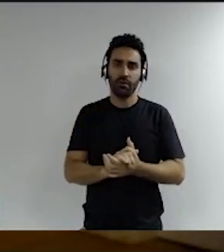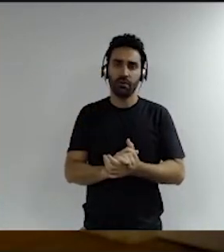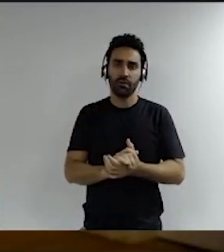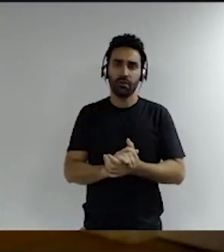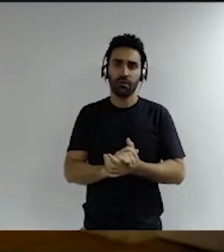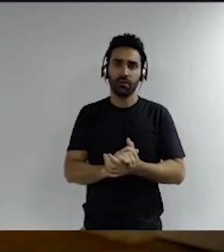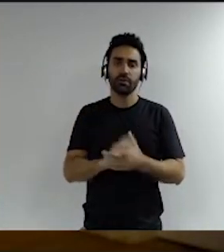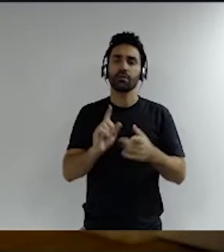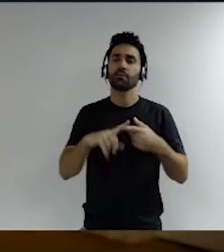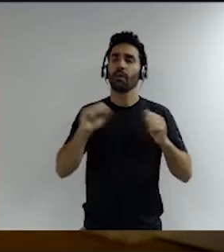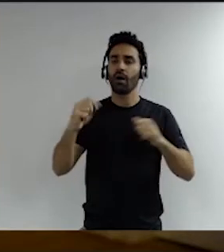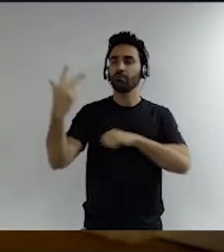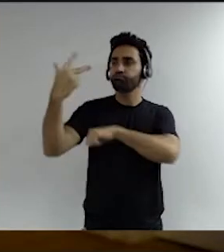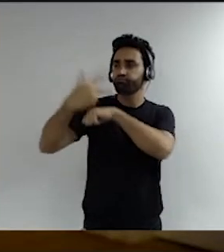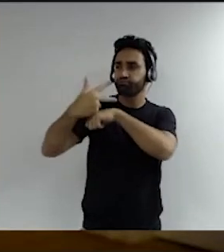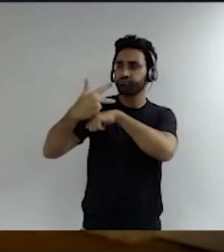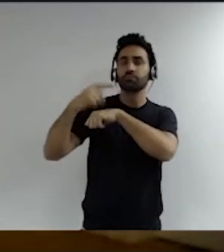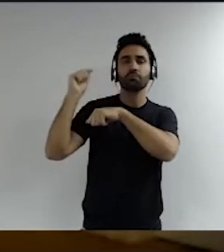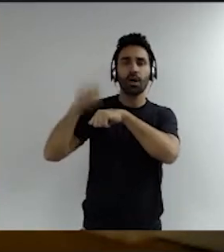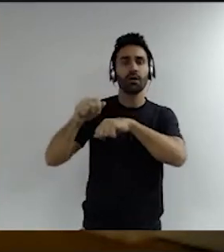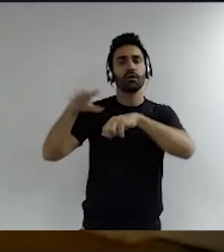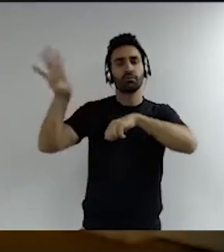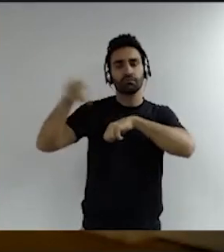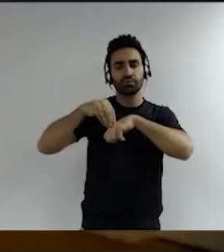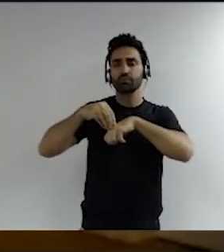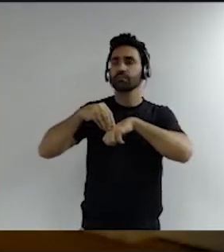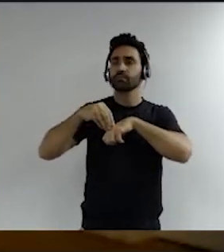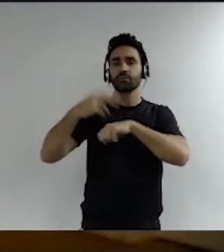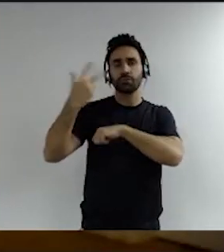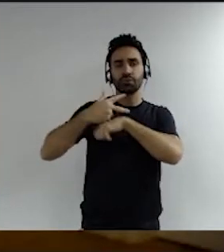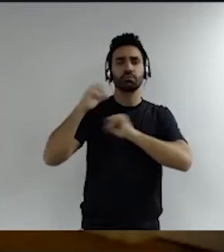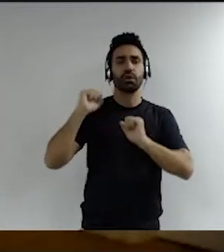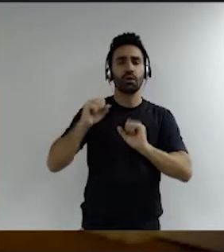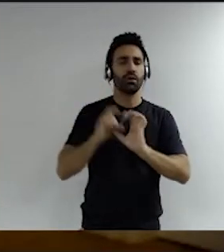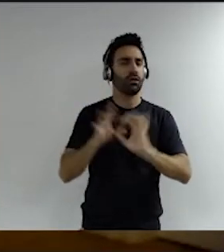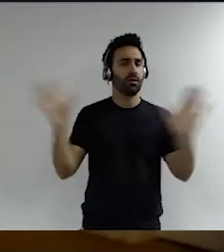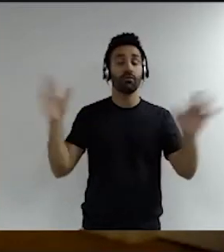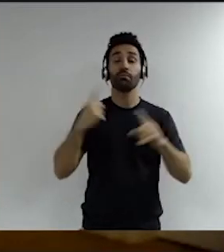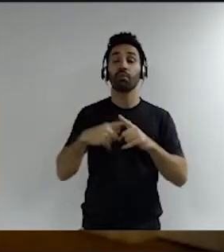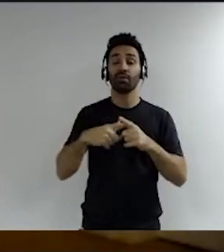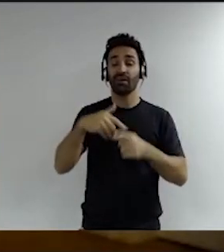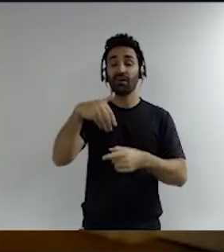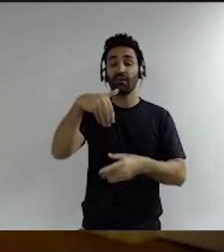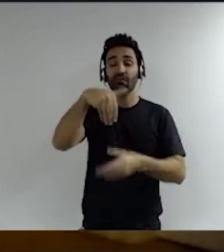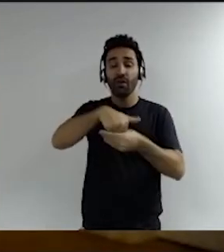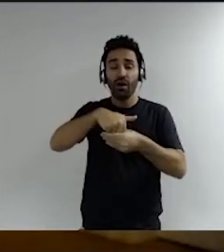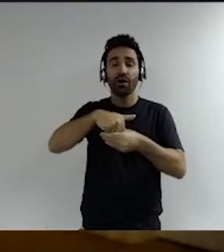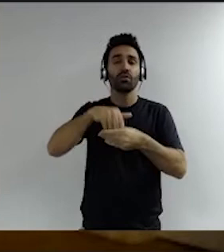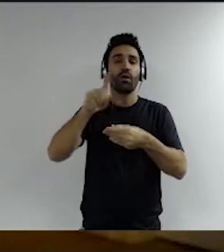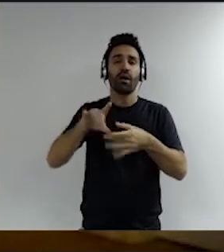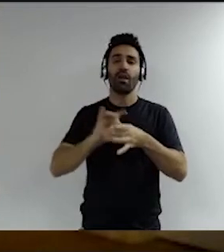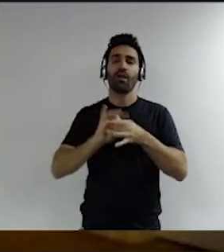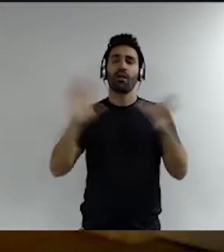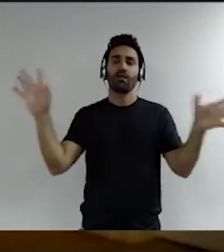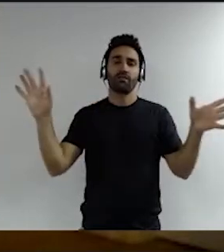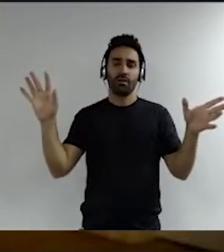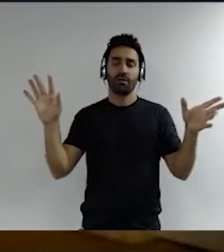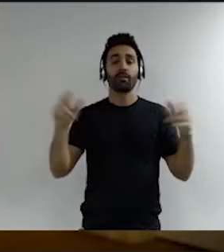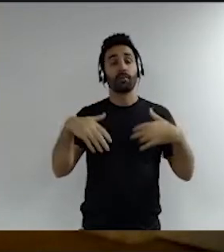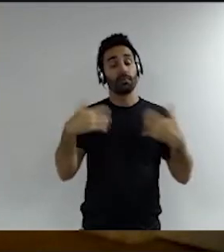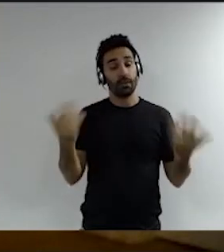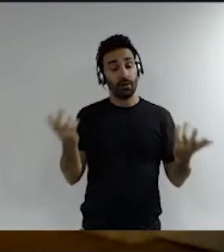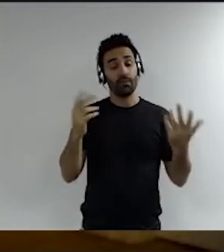até a imprensa pode acompanhar. Se assim o é, o julgamento virtual deve